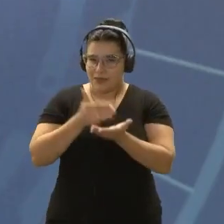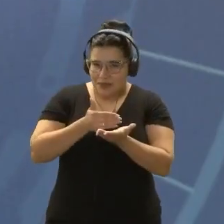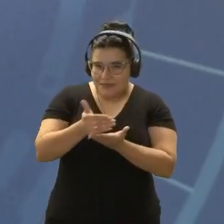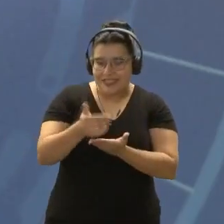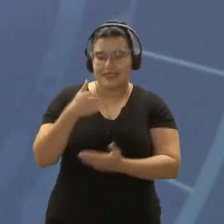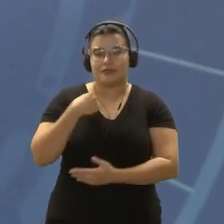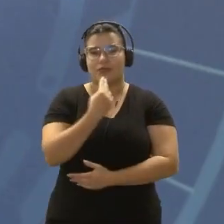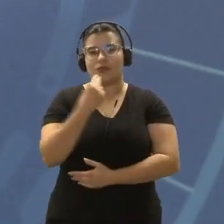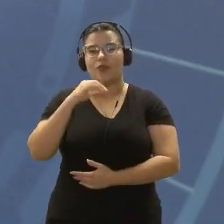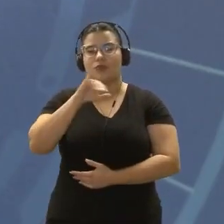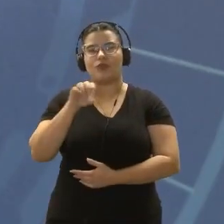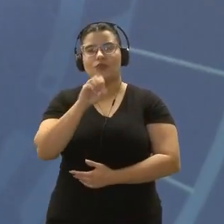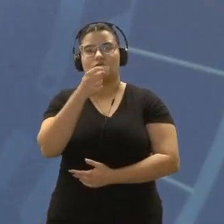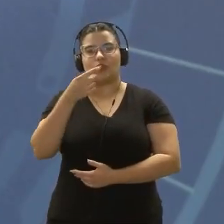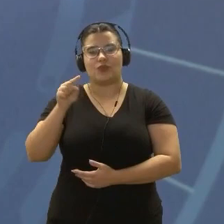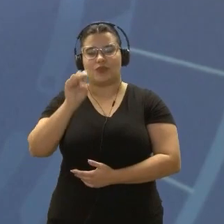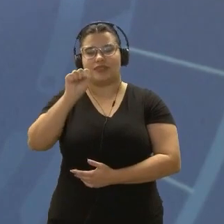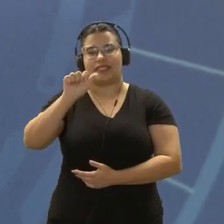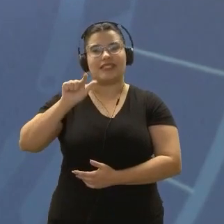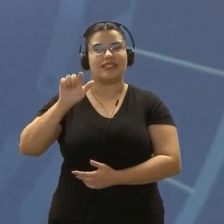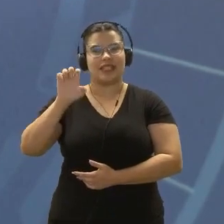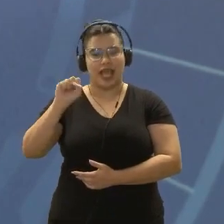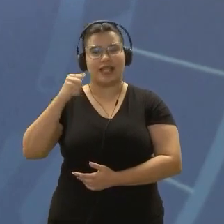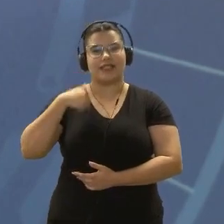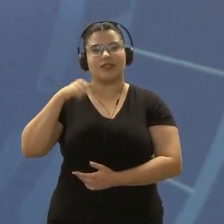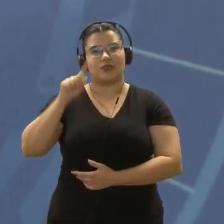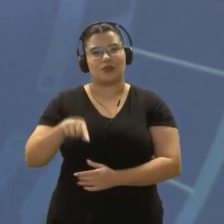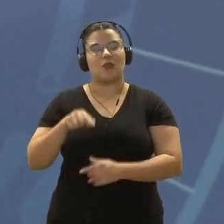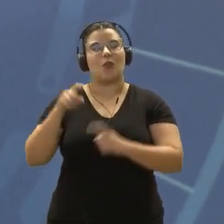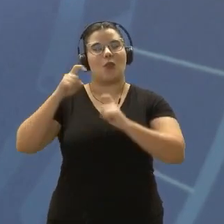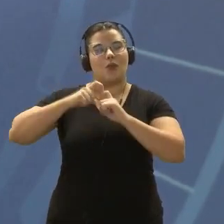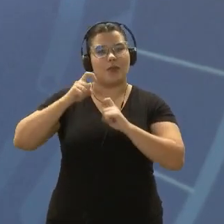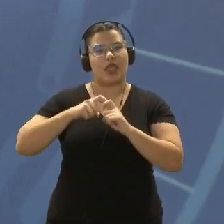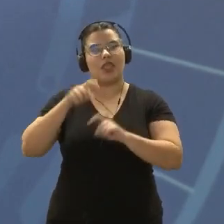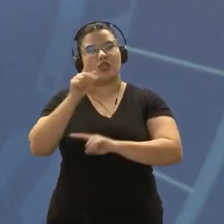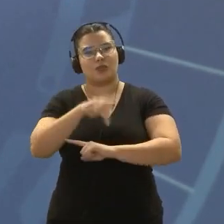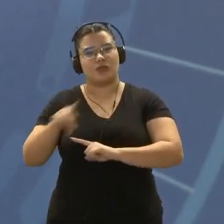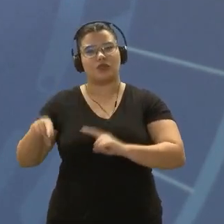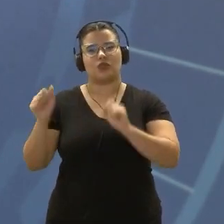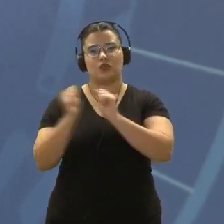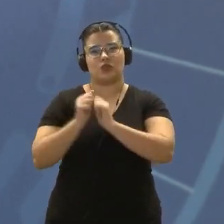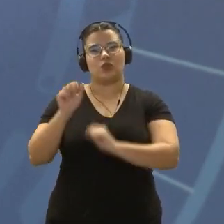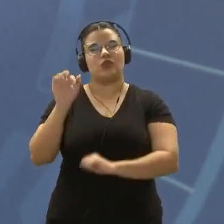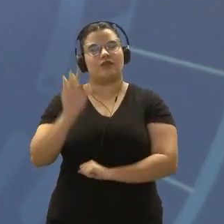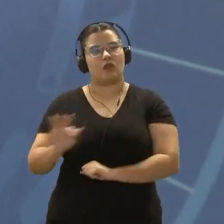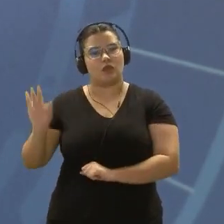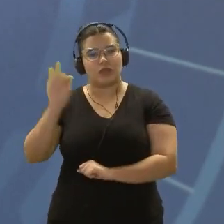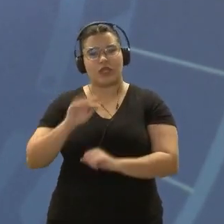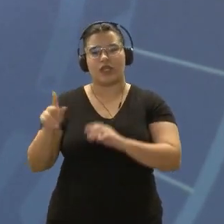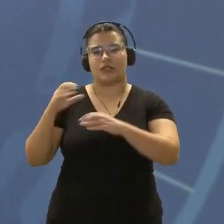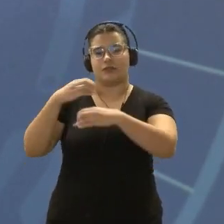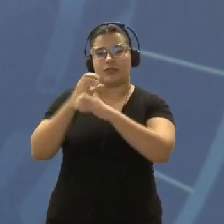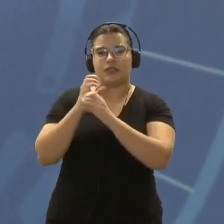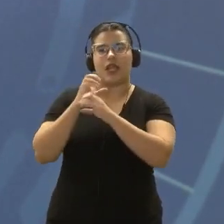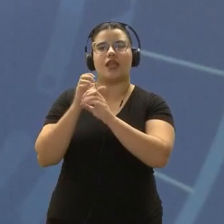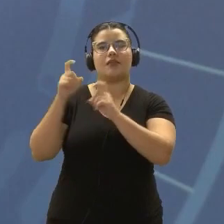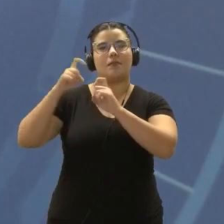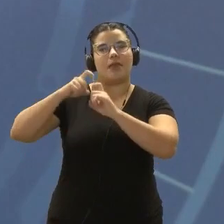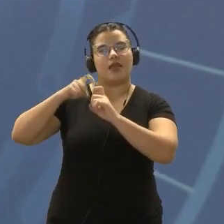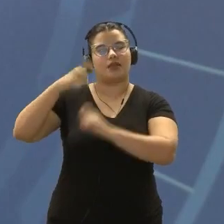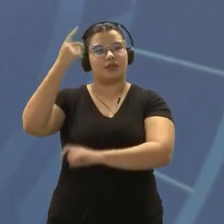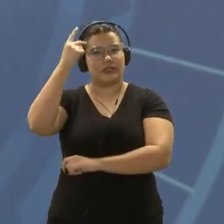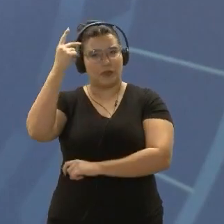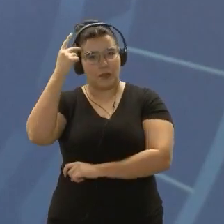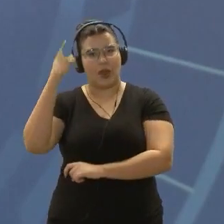Eu sou João Eduardo Salles, eu sou endocrinologista, professor adjunto da Faculdade de Ciências Médicas da Santa Casa de São Paulo,